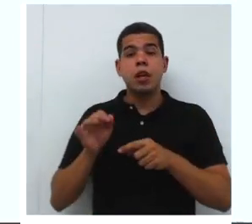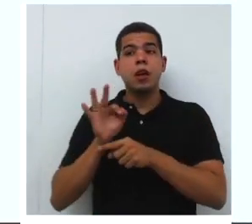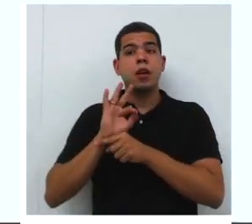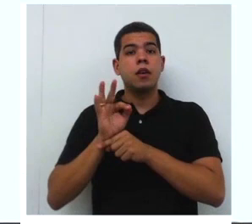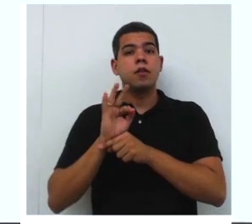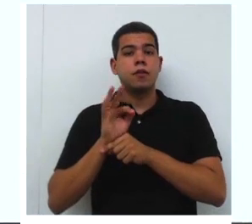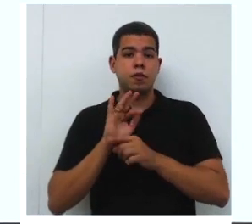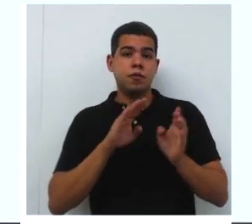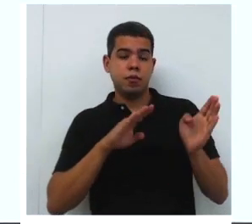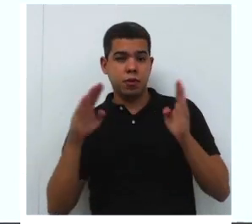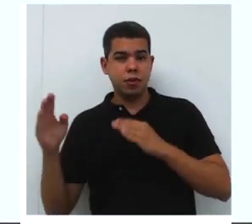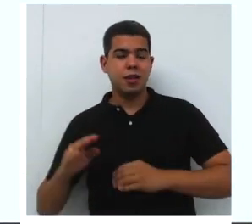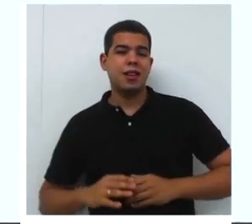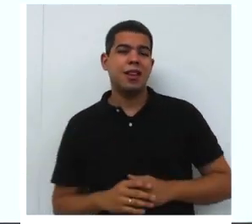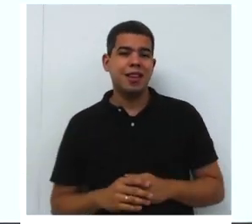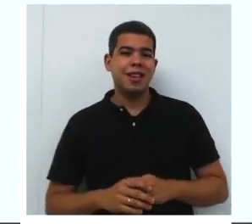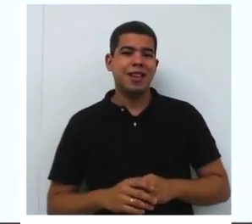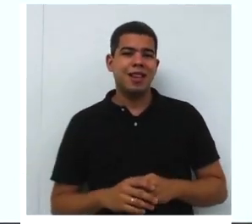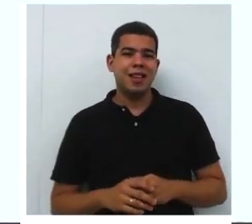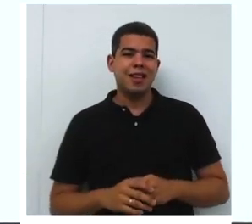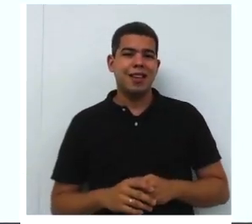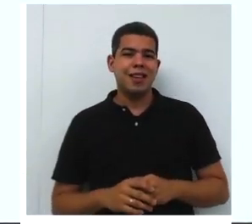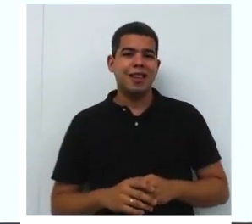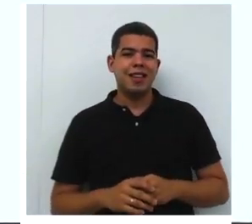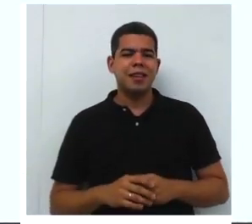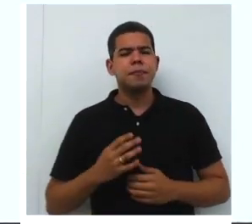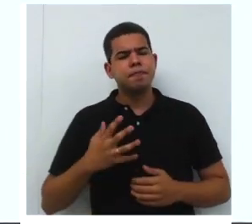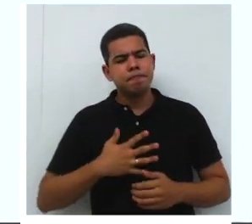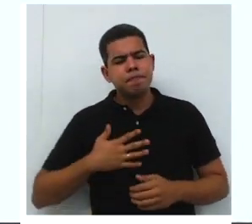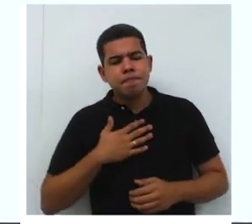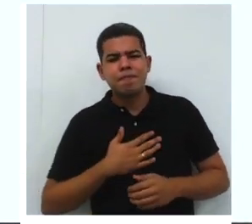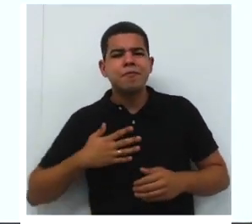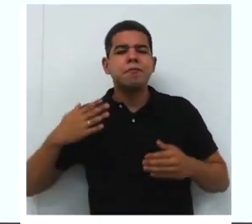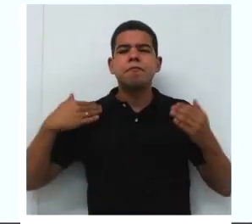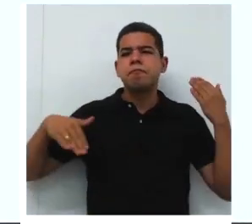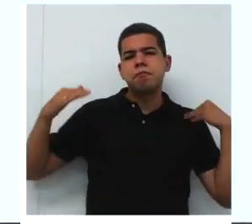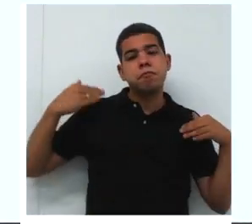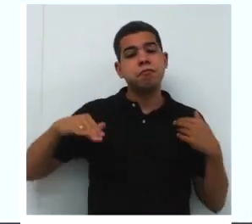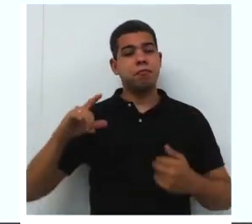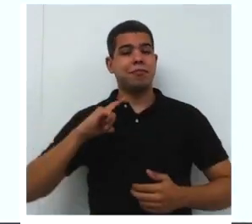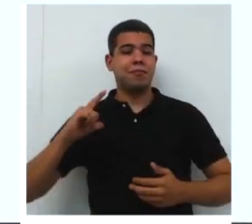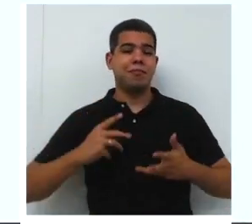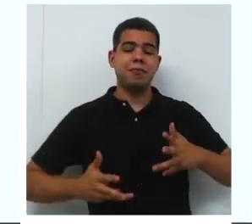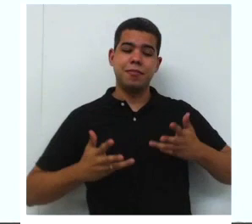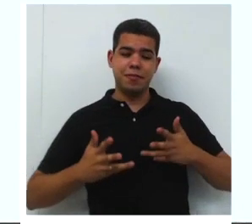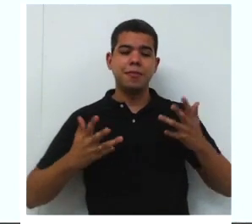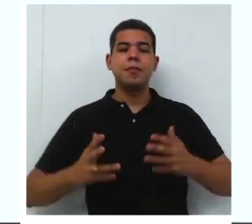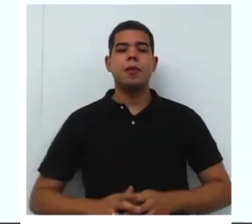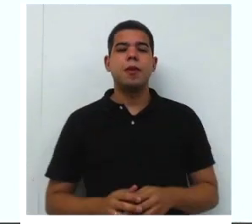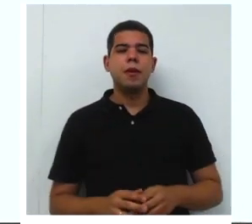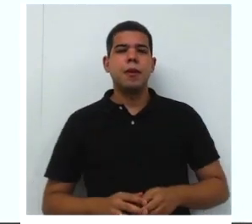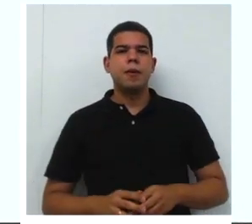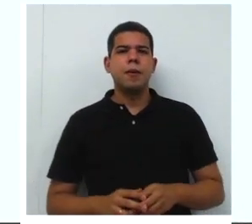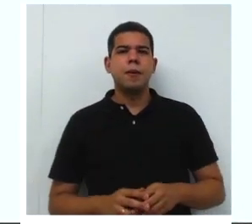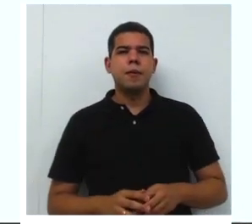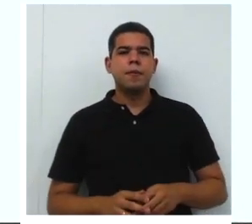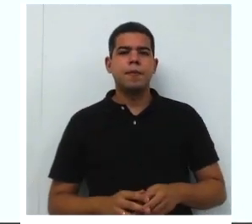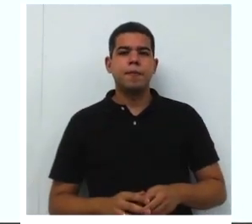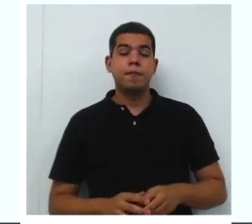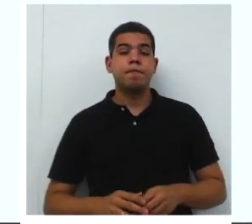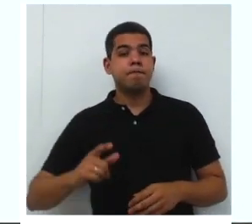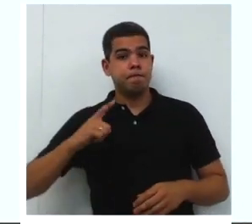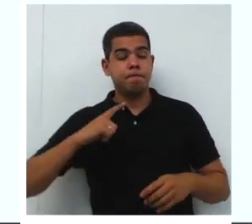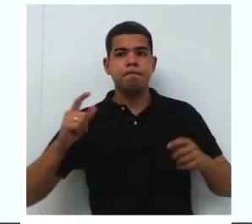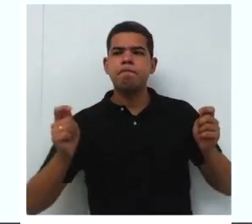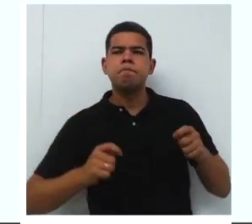de assistir esse filme, assistir esse seu entretenimento, esse seu lazer, vai ser disponibilizado, vai ser permitido a